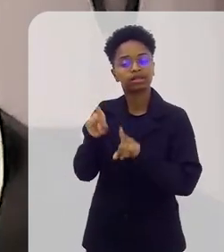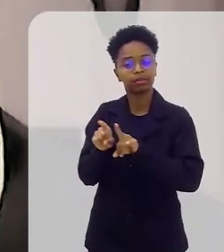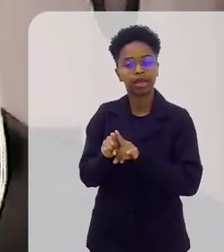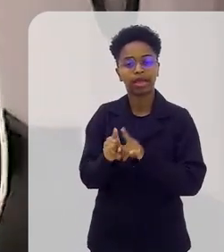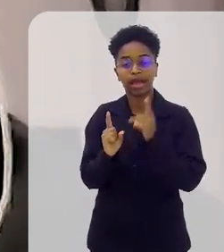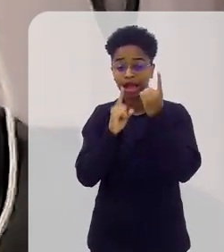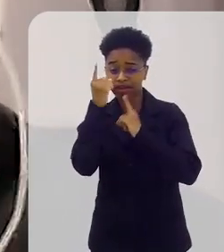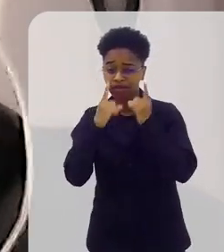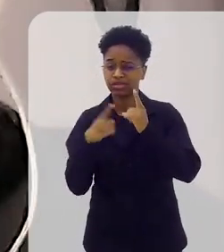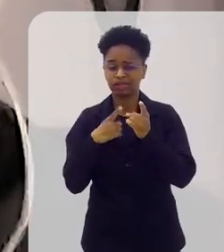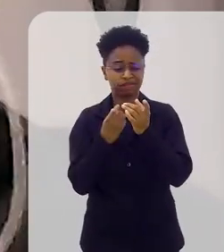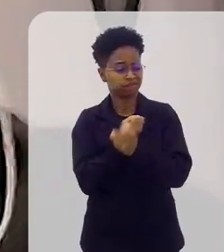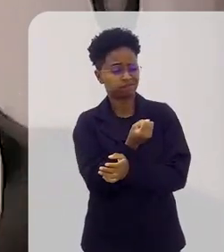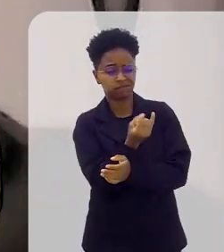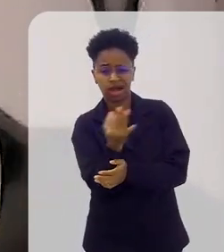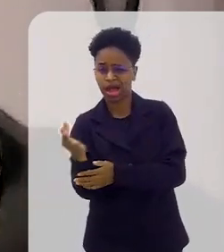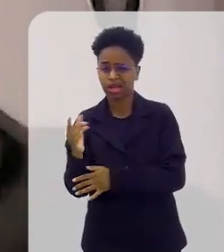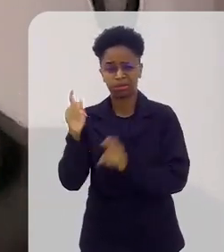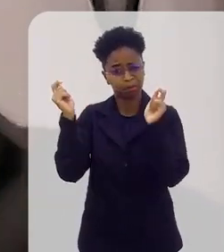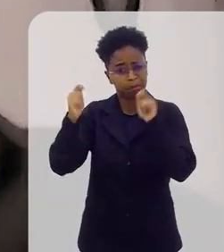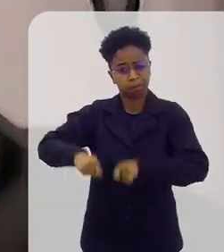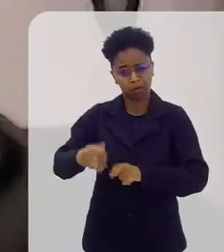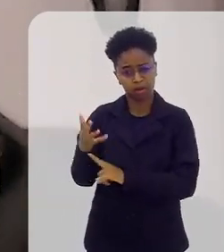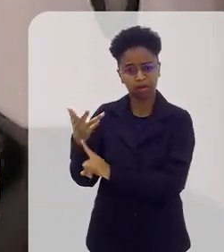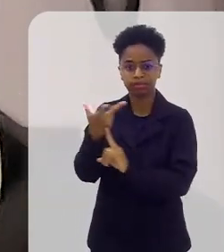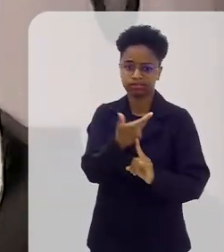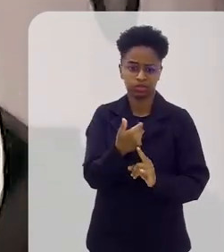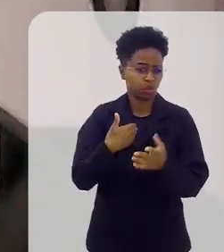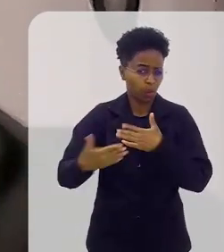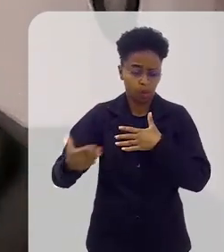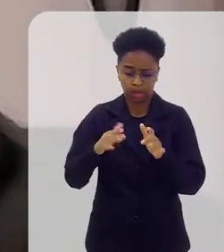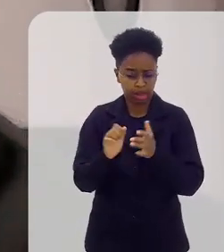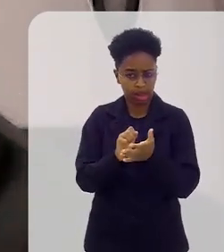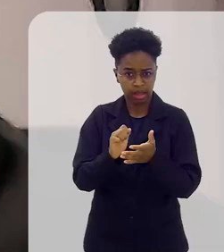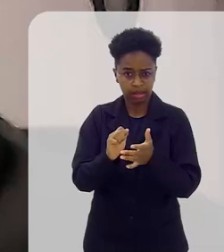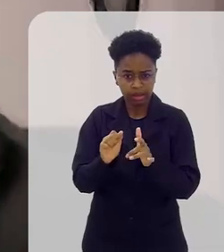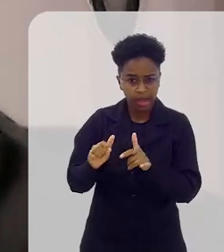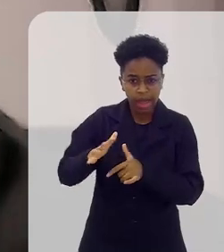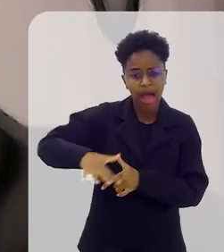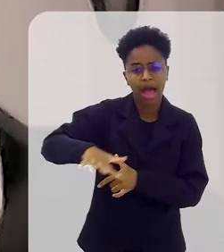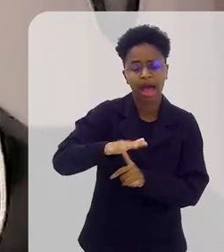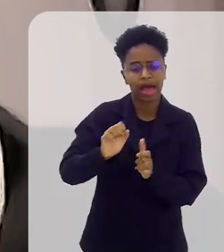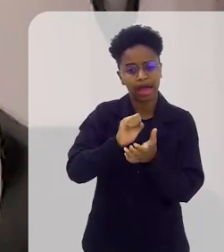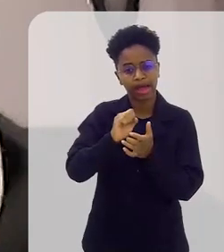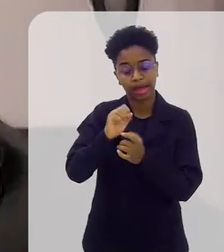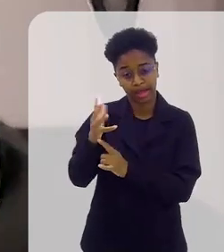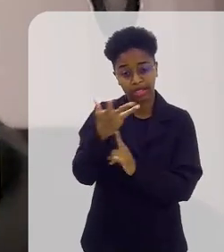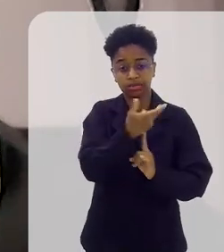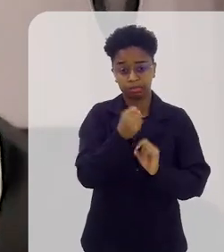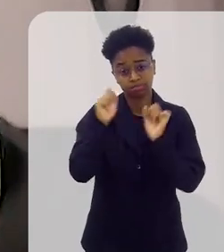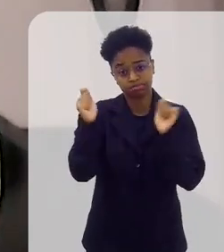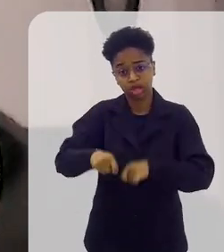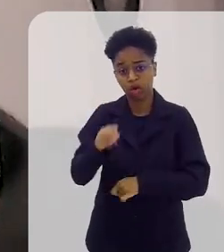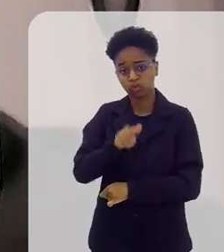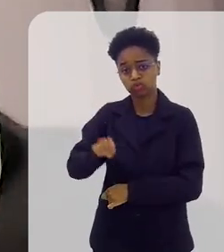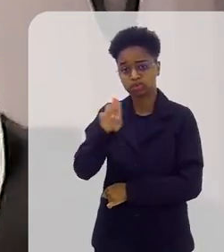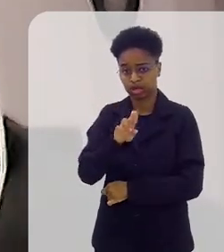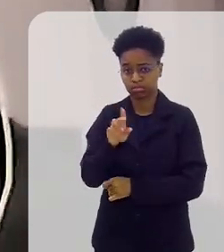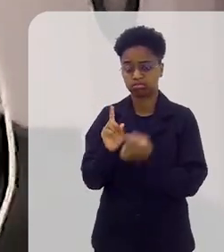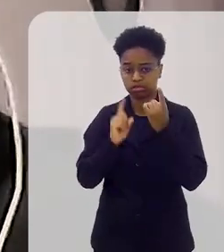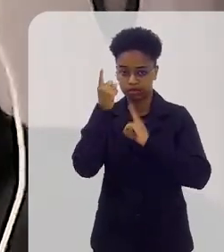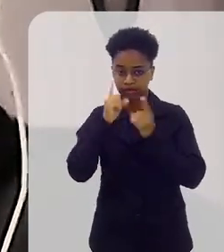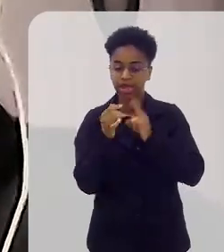carnaval ele tem N possibilidades artísticas, qualquer atividade artística pode ser usada no carnaval,